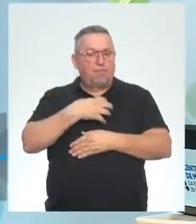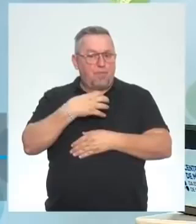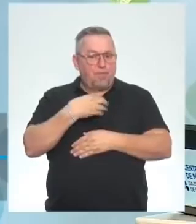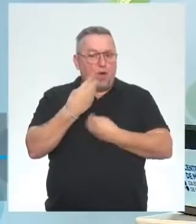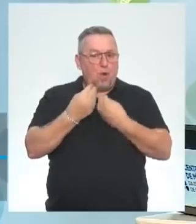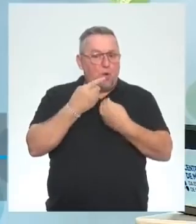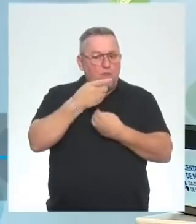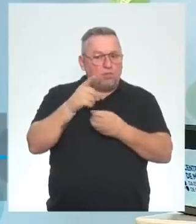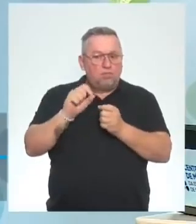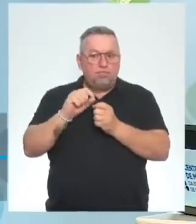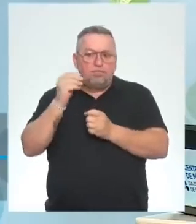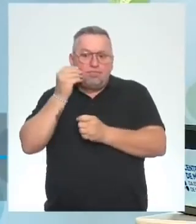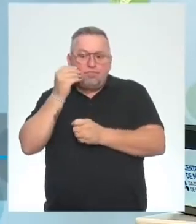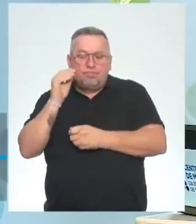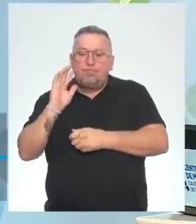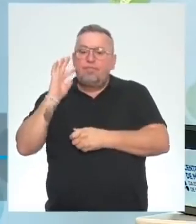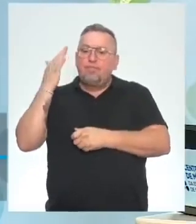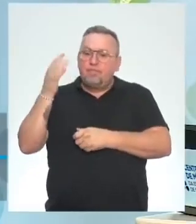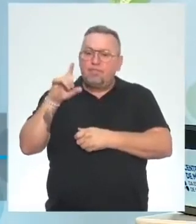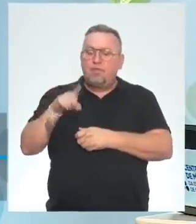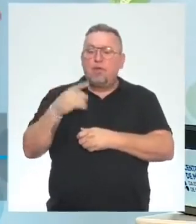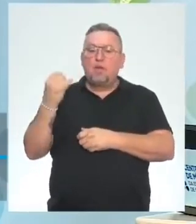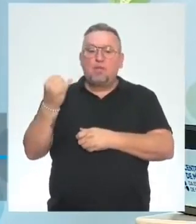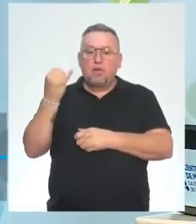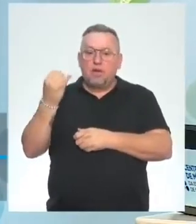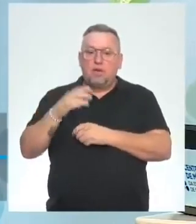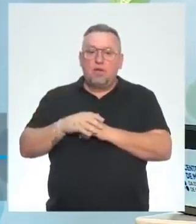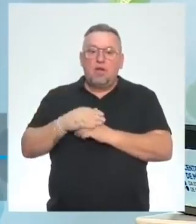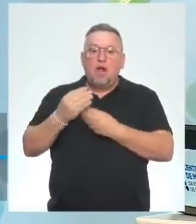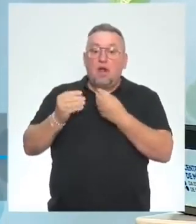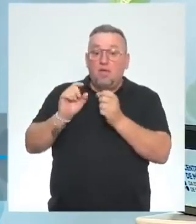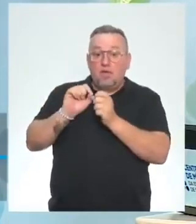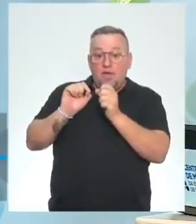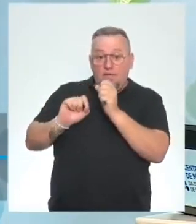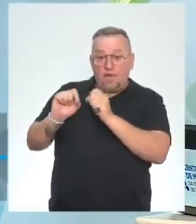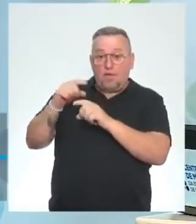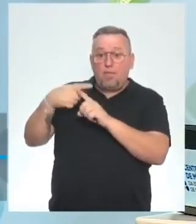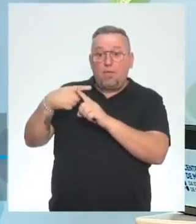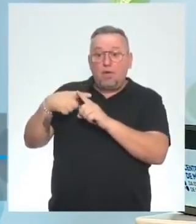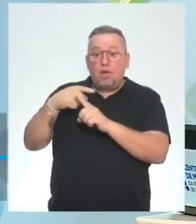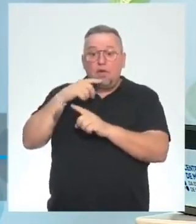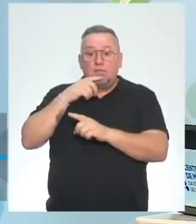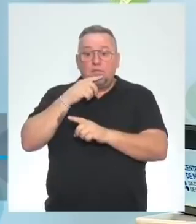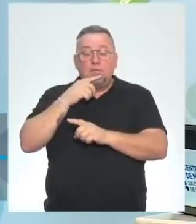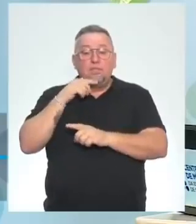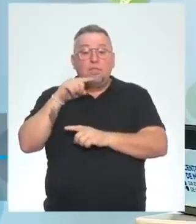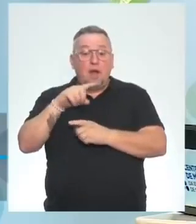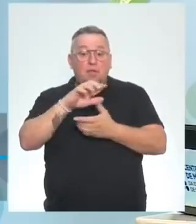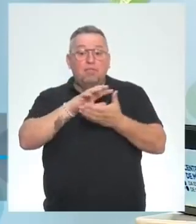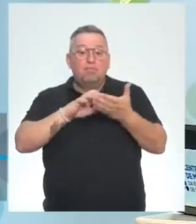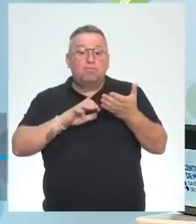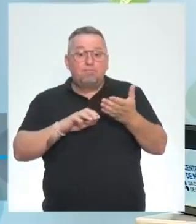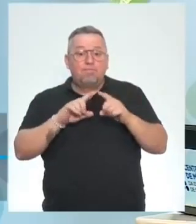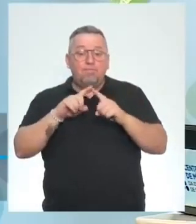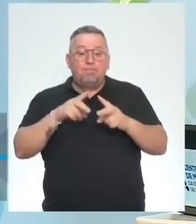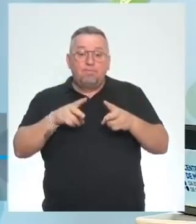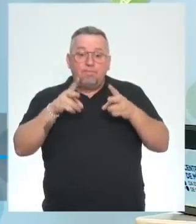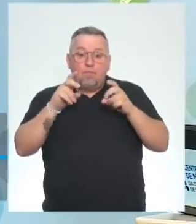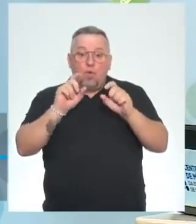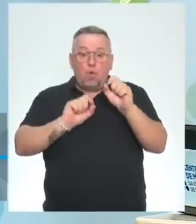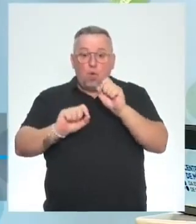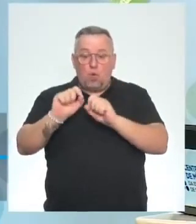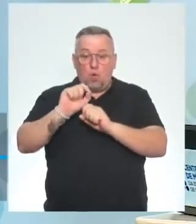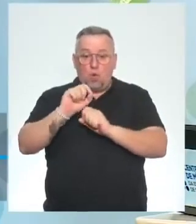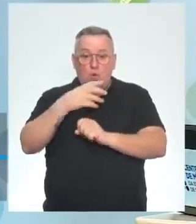que você tentou resolver, né? Essa ideia de como que você fez. Por quê? Para esse exercício, se você observar,